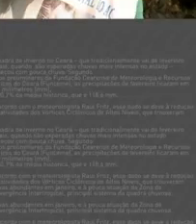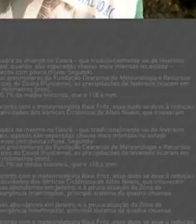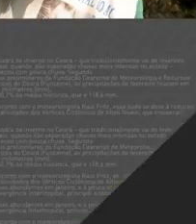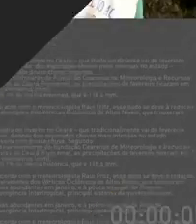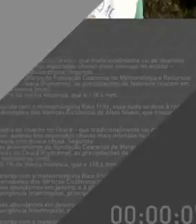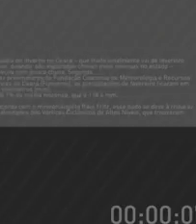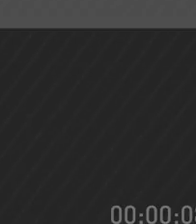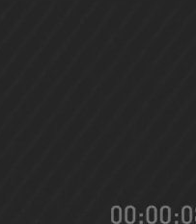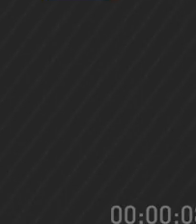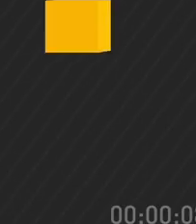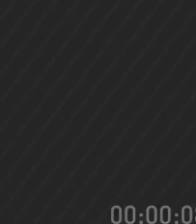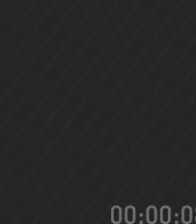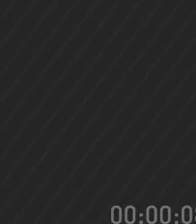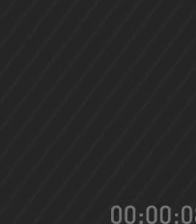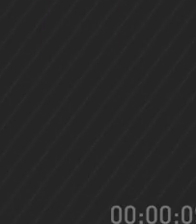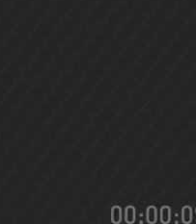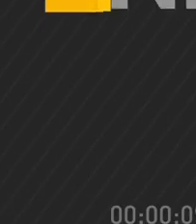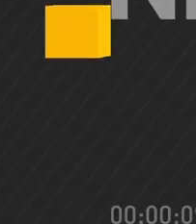ae